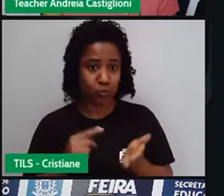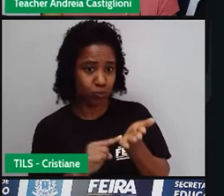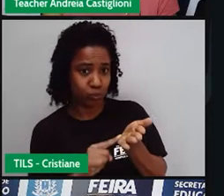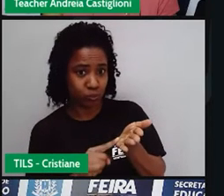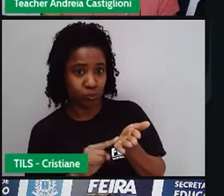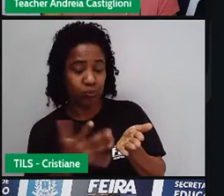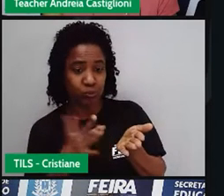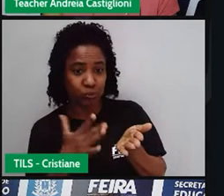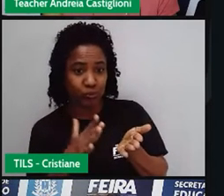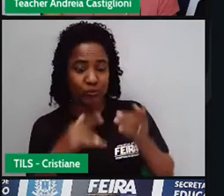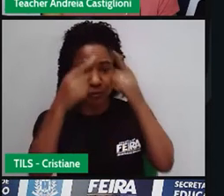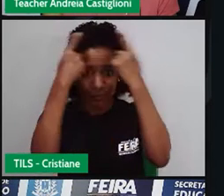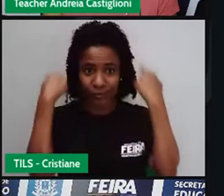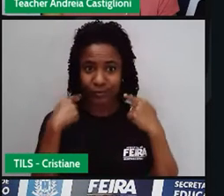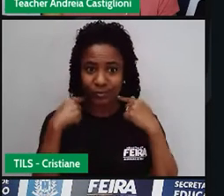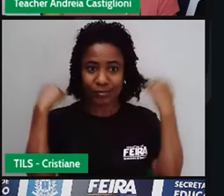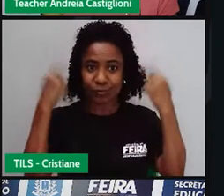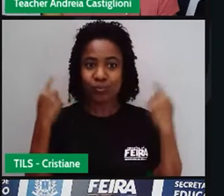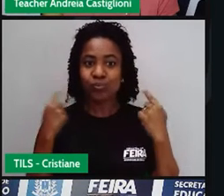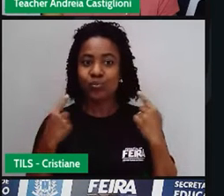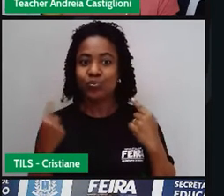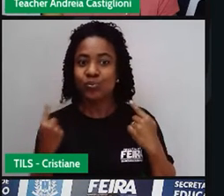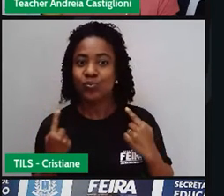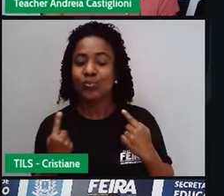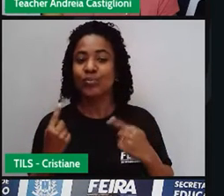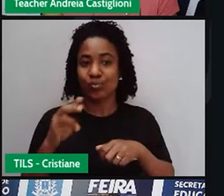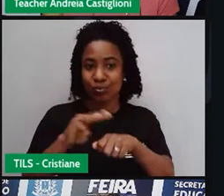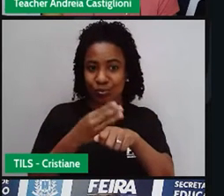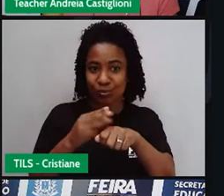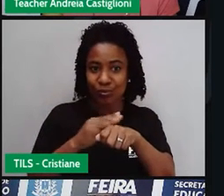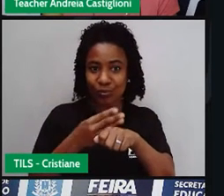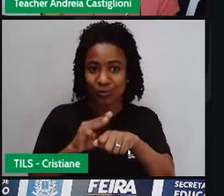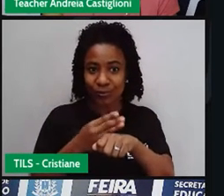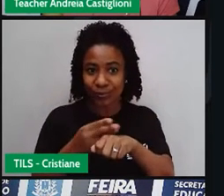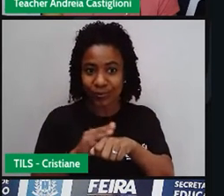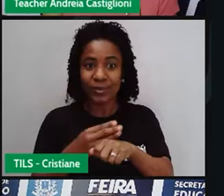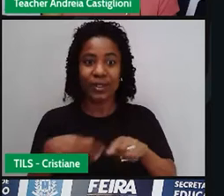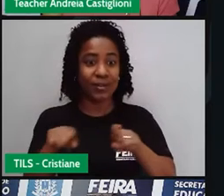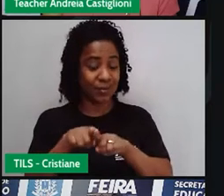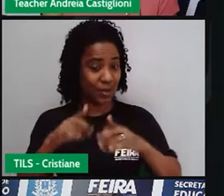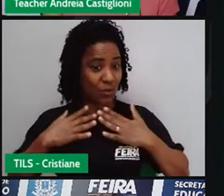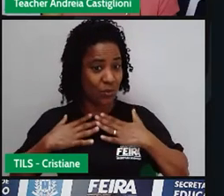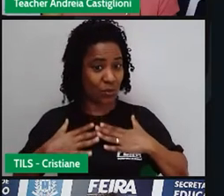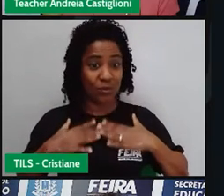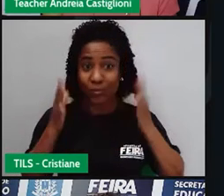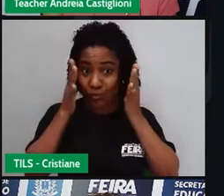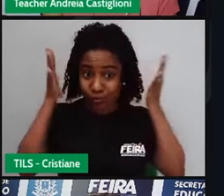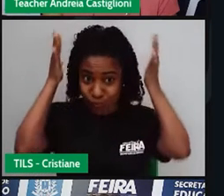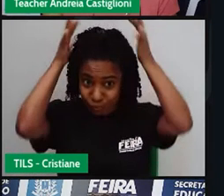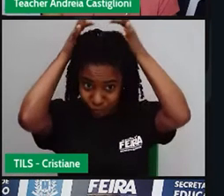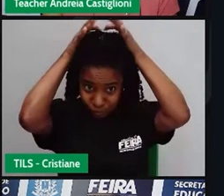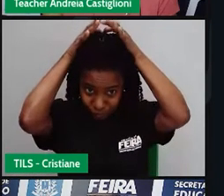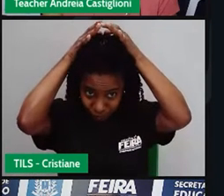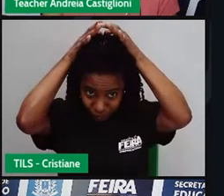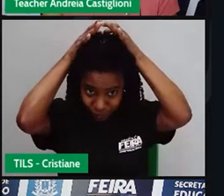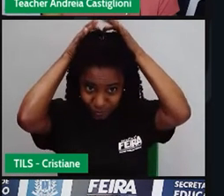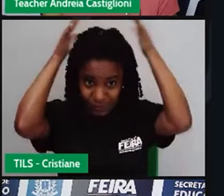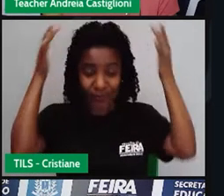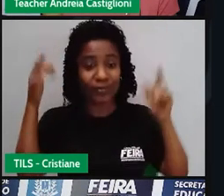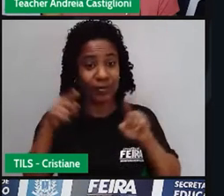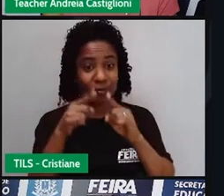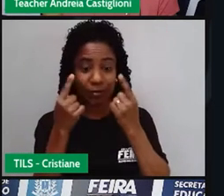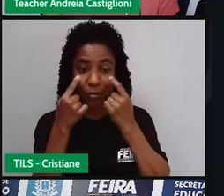tenho cabelos crespos castanhos de tomar remédio um hoje esposa do Penteado preso